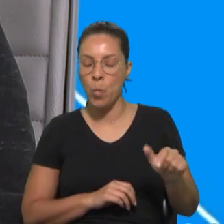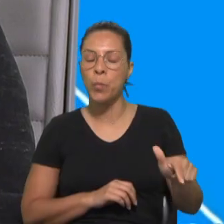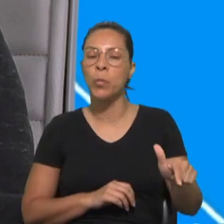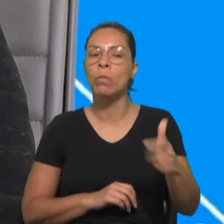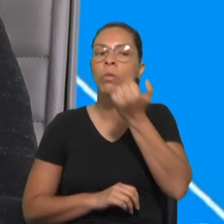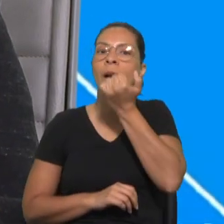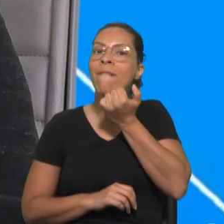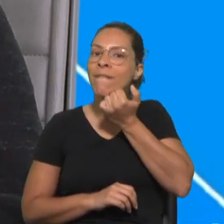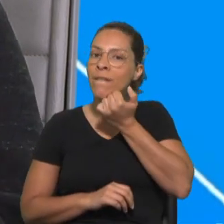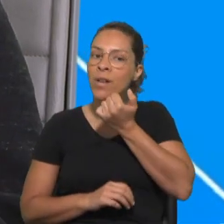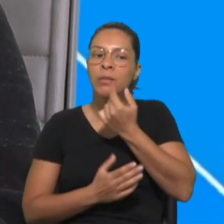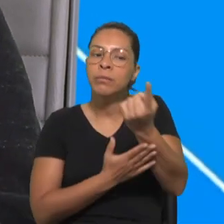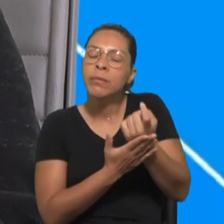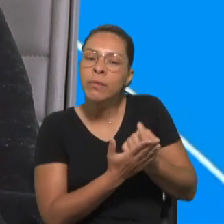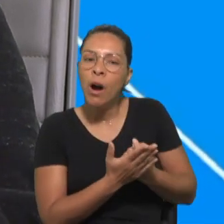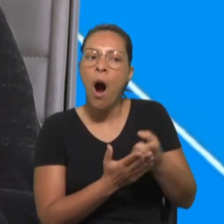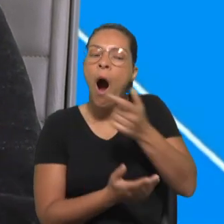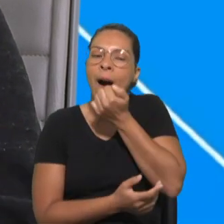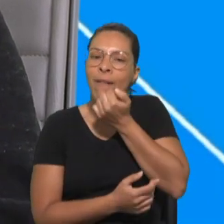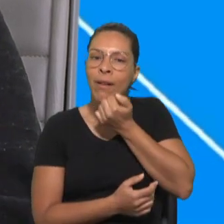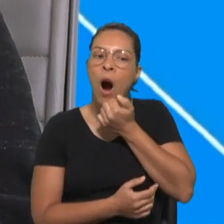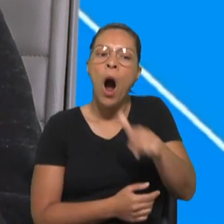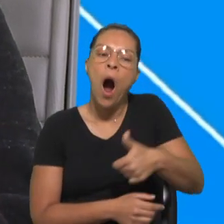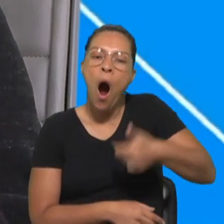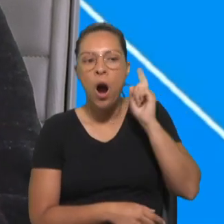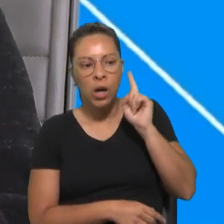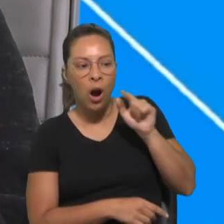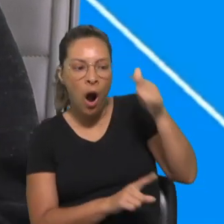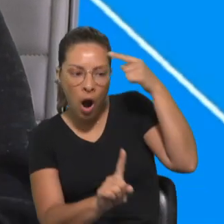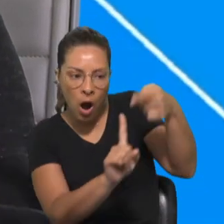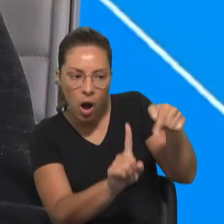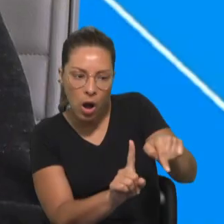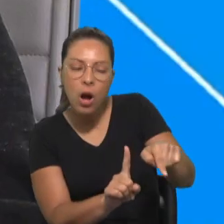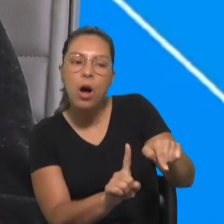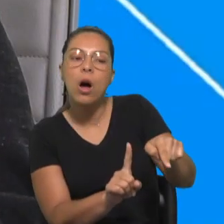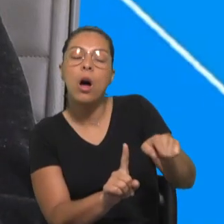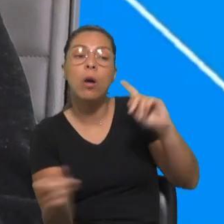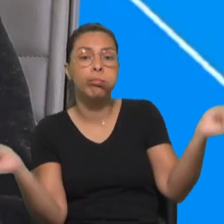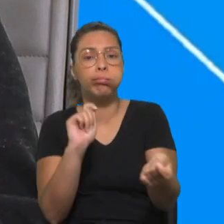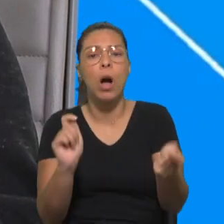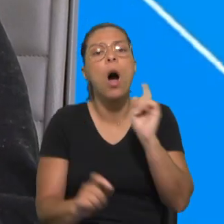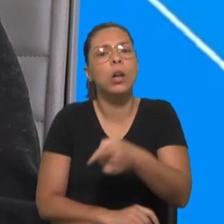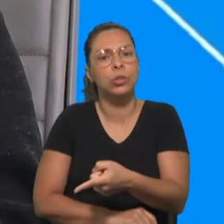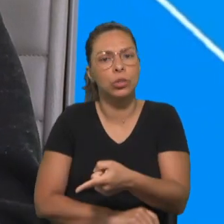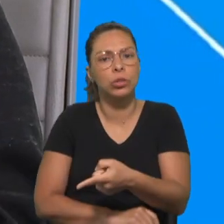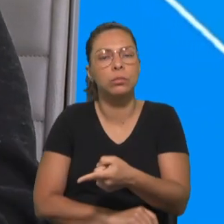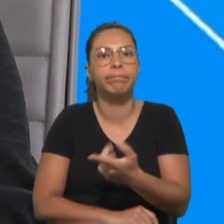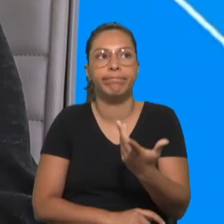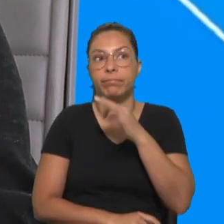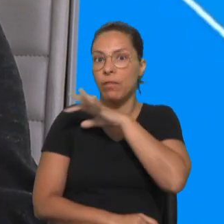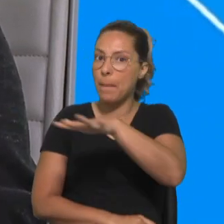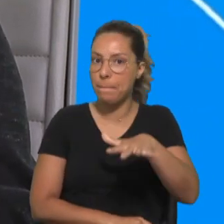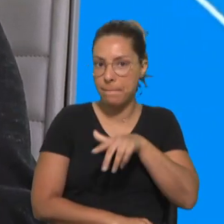fazer este questionário, o grande objetivo é perceber, de facto, a mudança que se operou no âmbito da família e